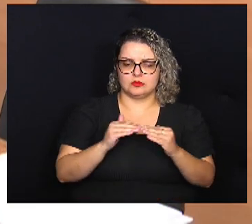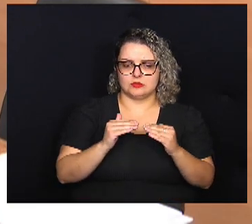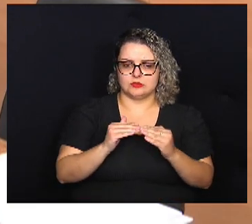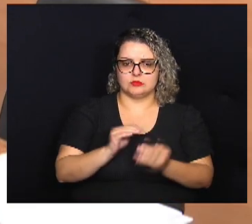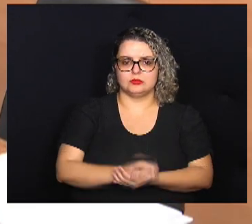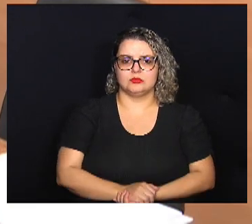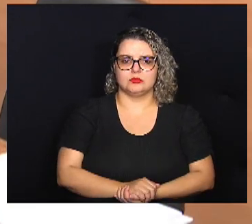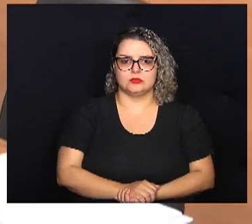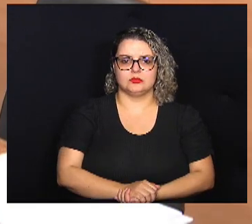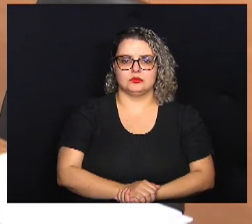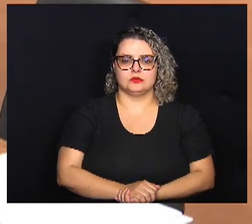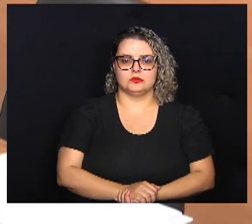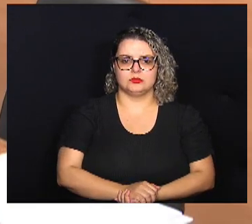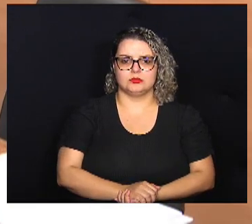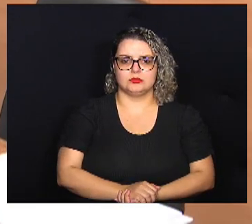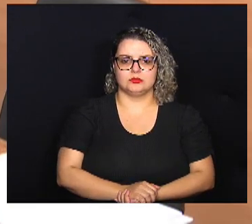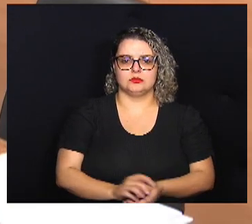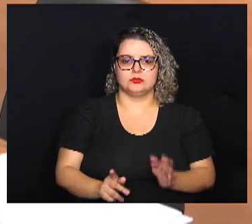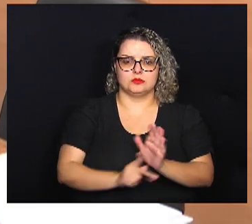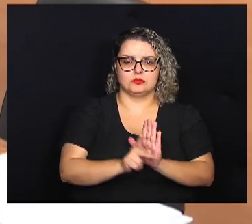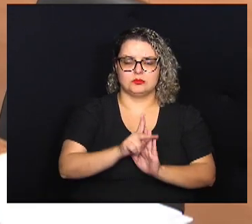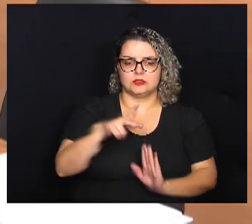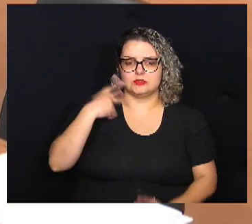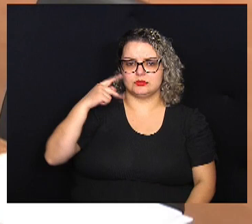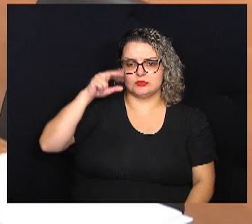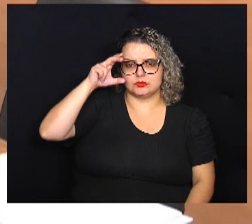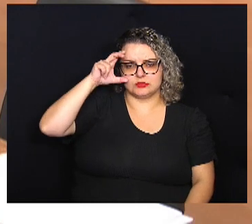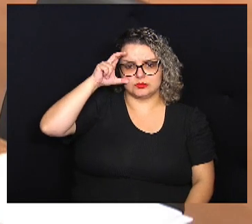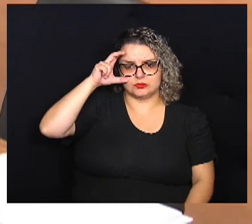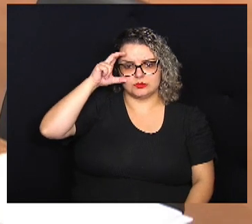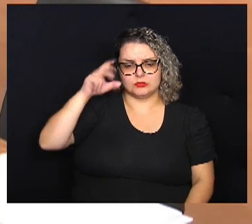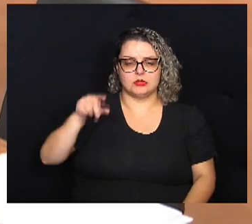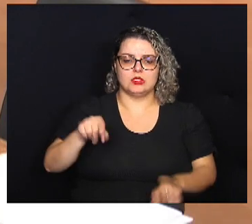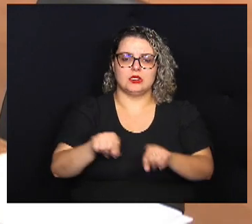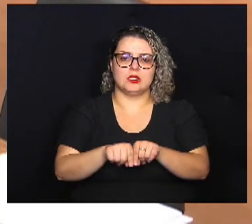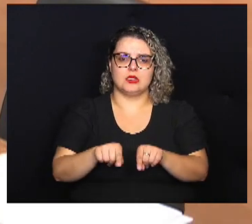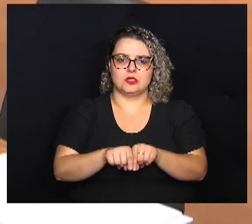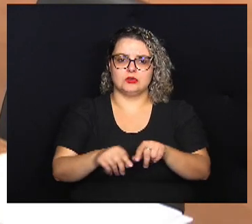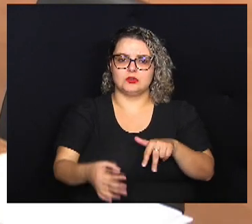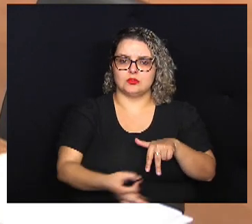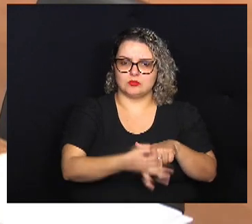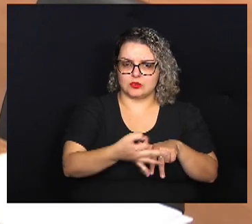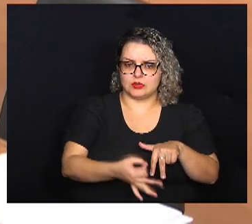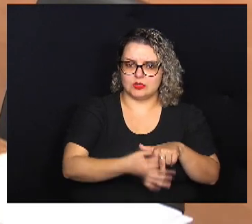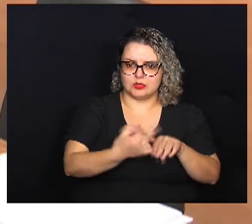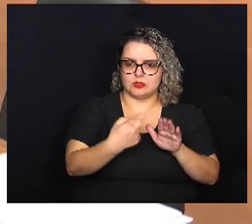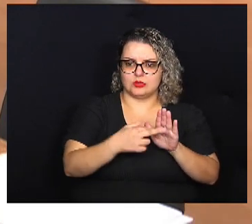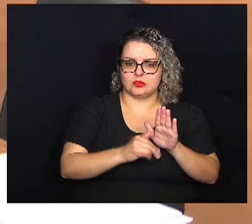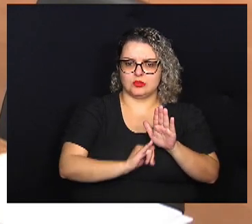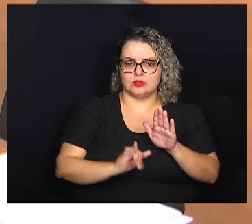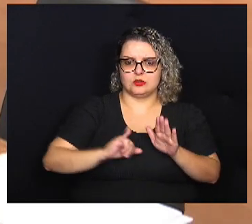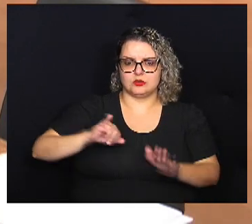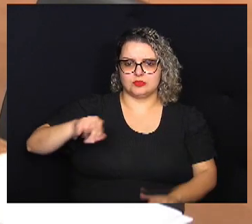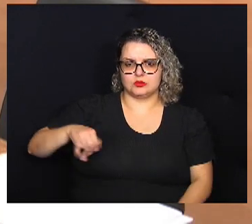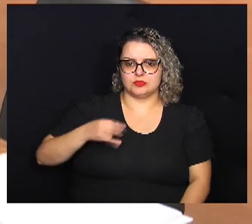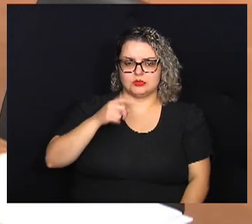ao projeto do vereador Carlinhos Camelô e também ao relatório do